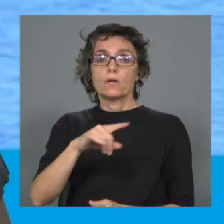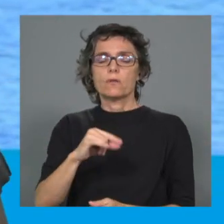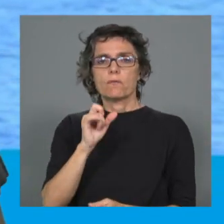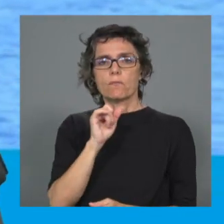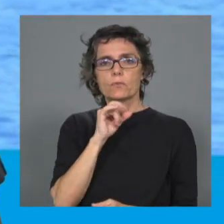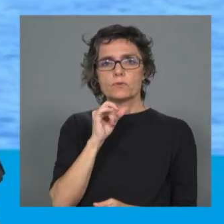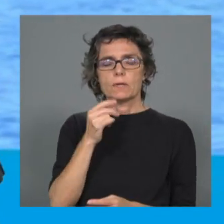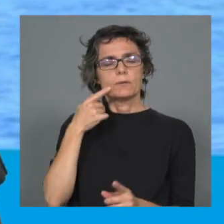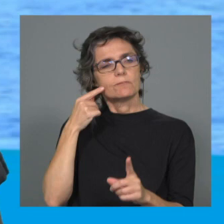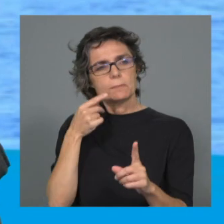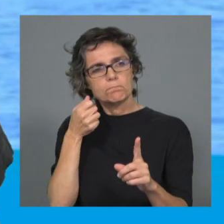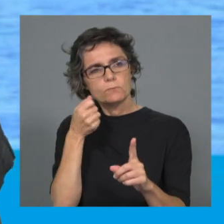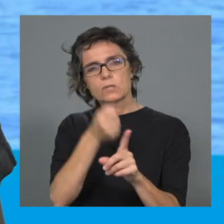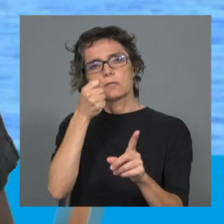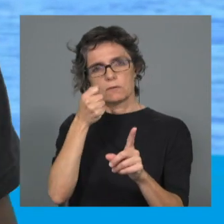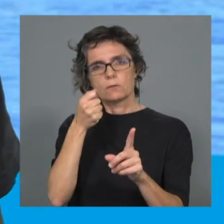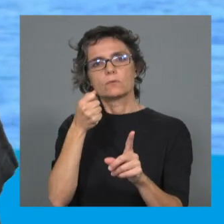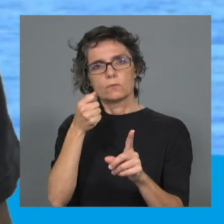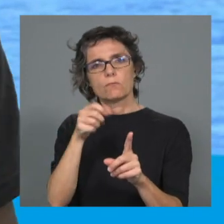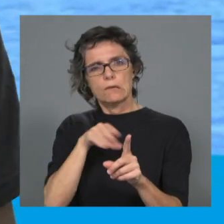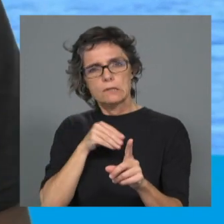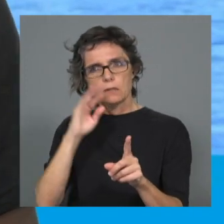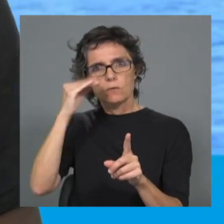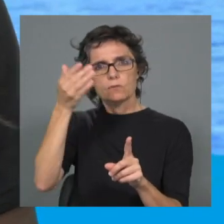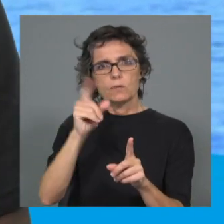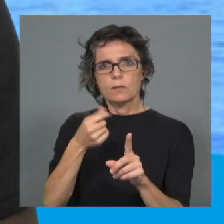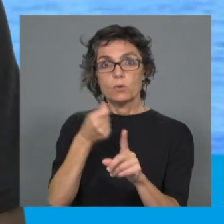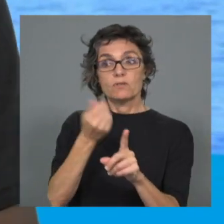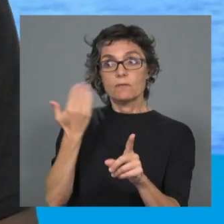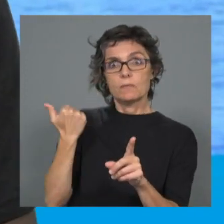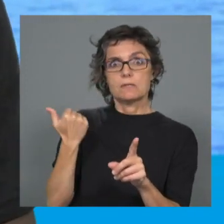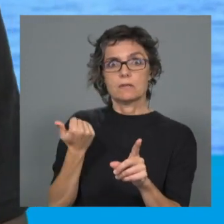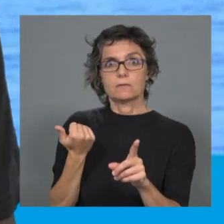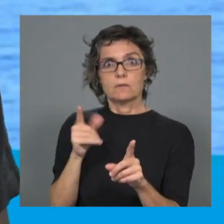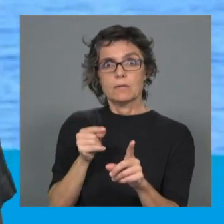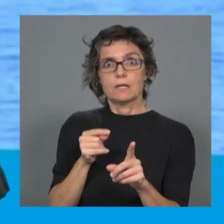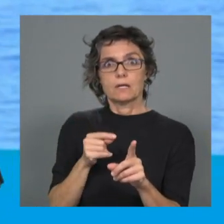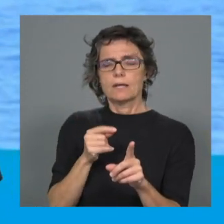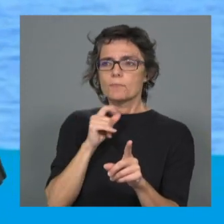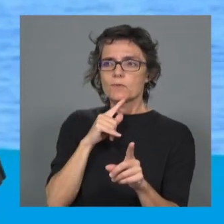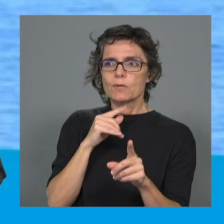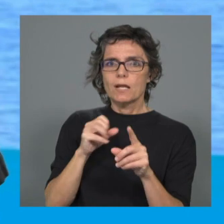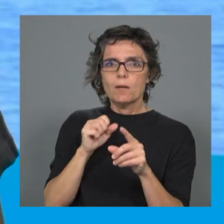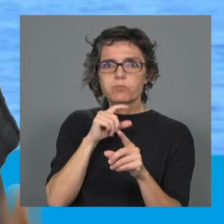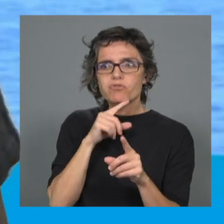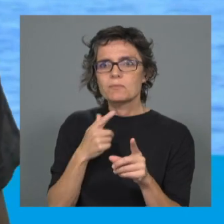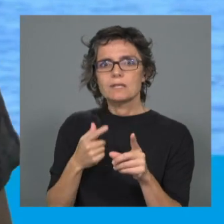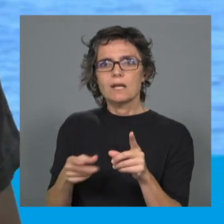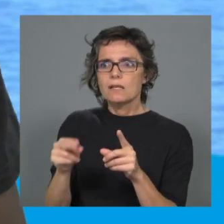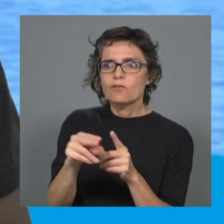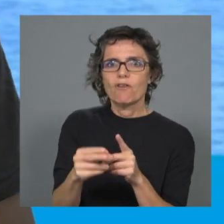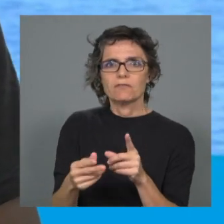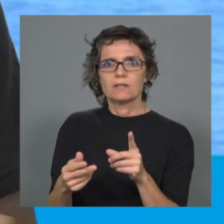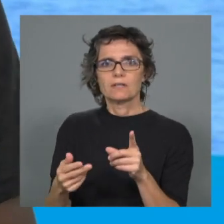para os desafios que já tive na vida e perceber também as oportunidades que me fui